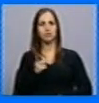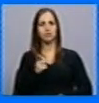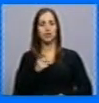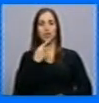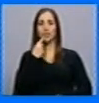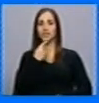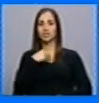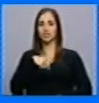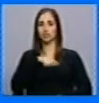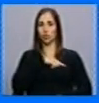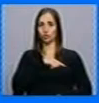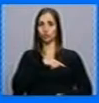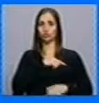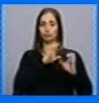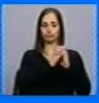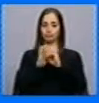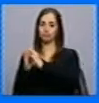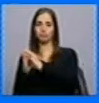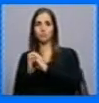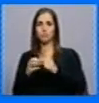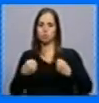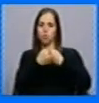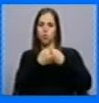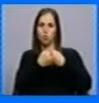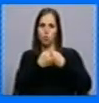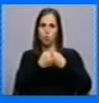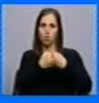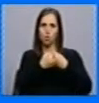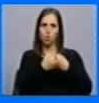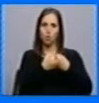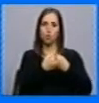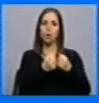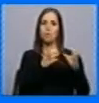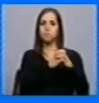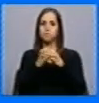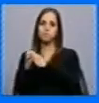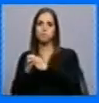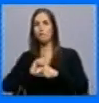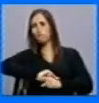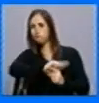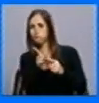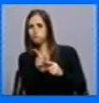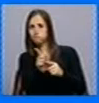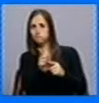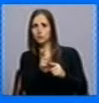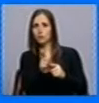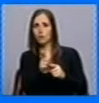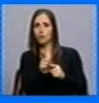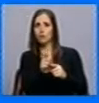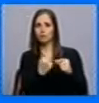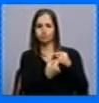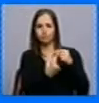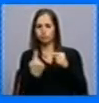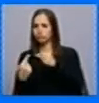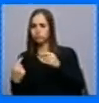temos dois corpos que colidem, mas quando nós temos dois corpos que colidem a grandes velocidades de rotação, ou seja, imagina duas bolas a rodarem muito rapidamente